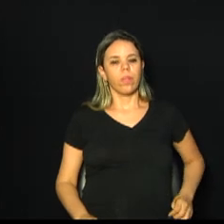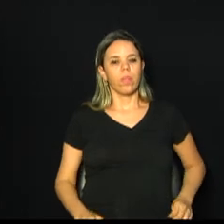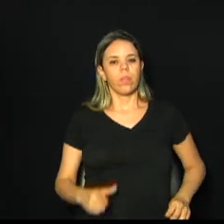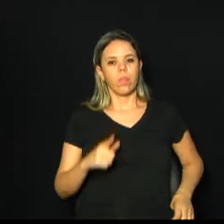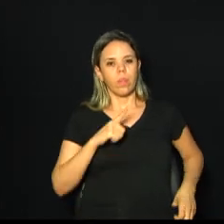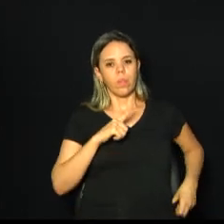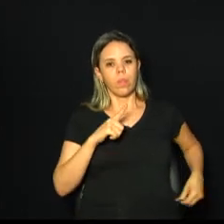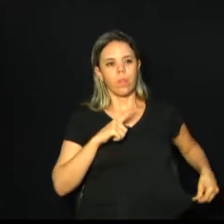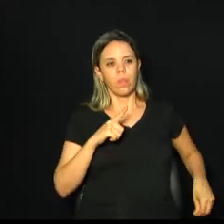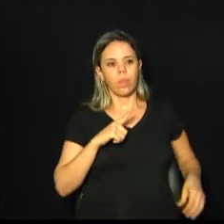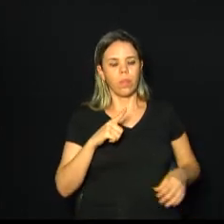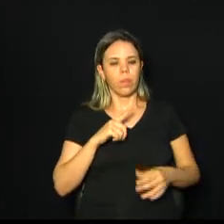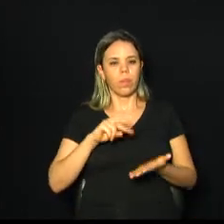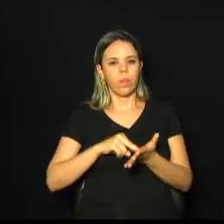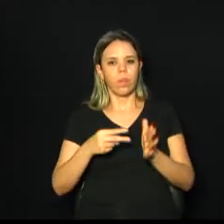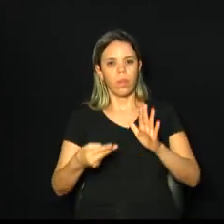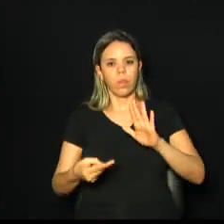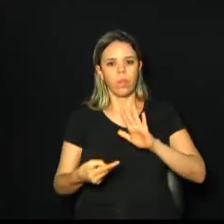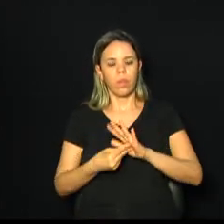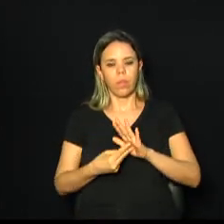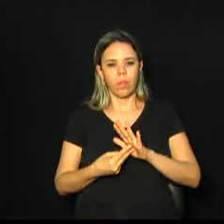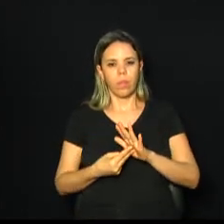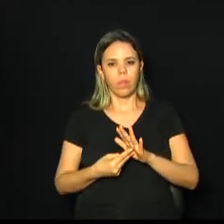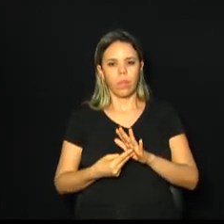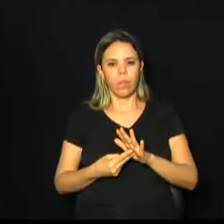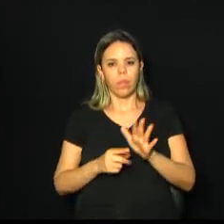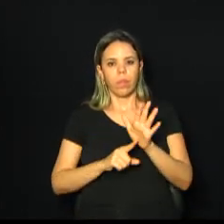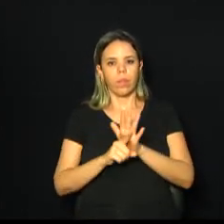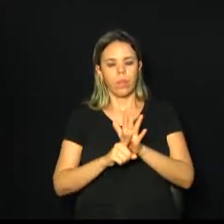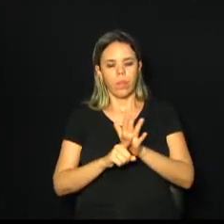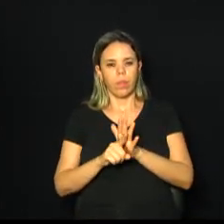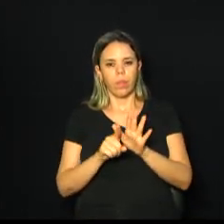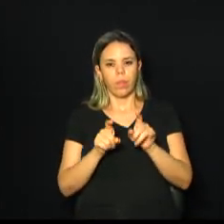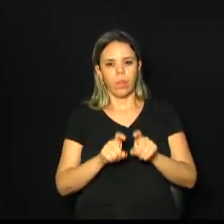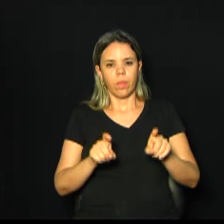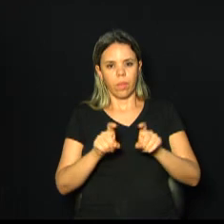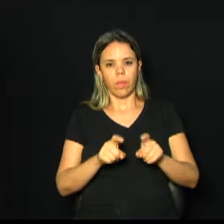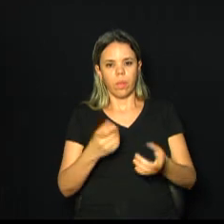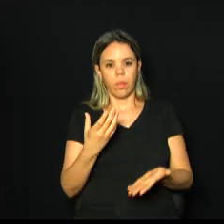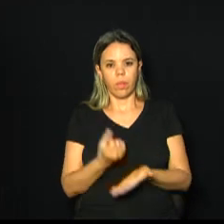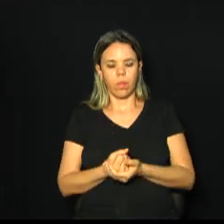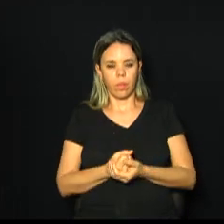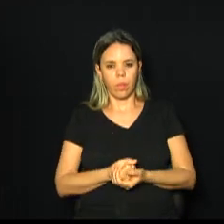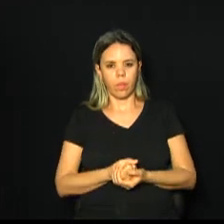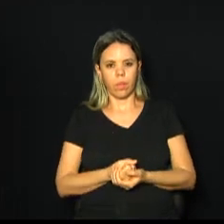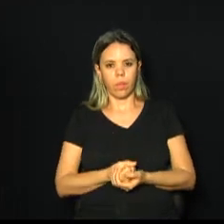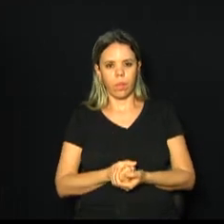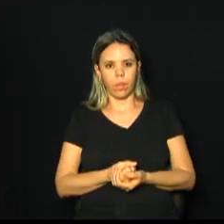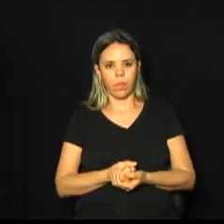que significa vazamento de dados, basicamente.